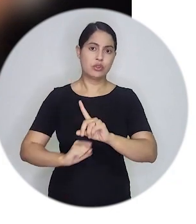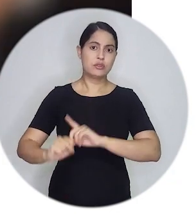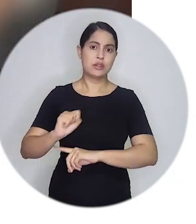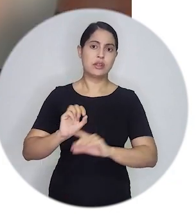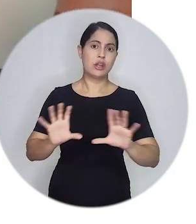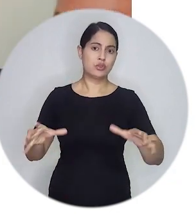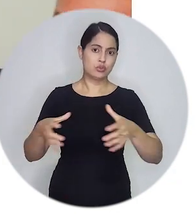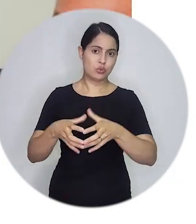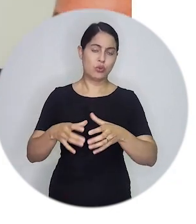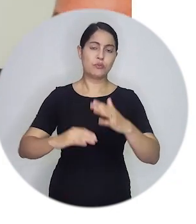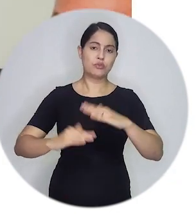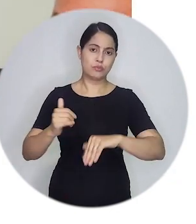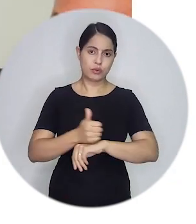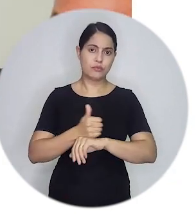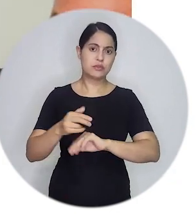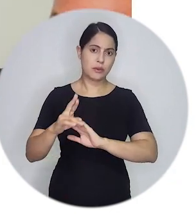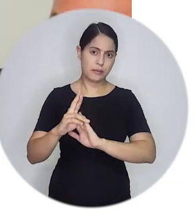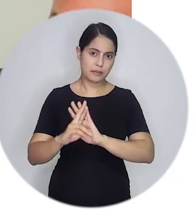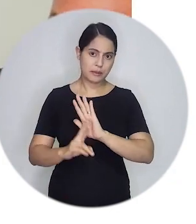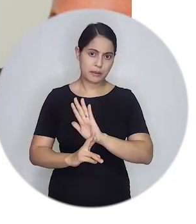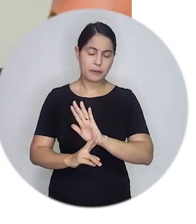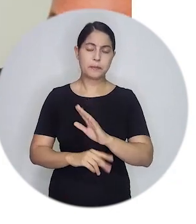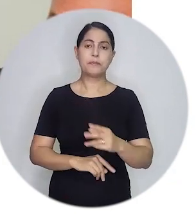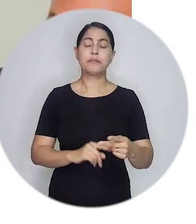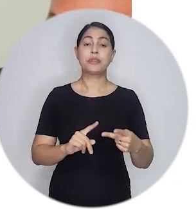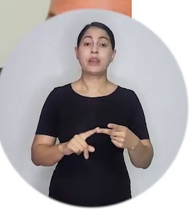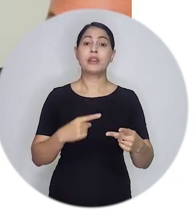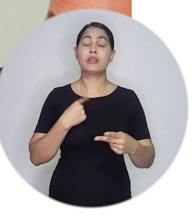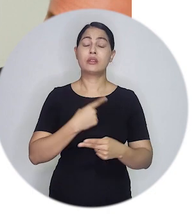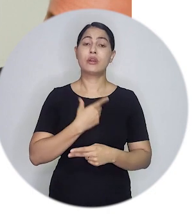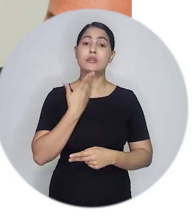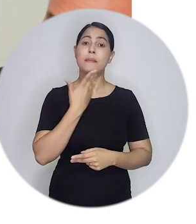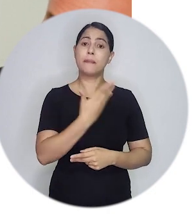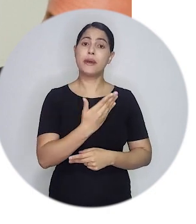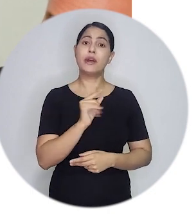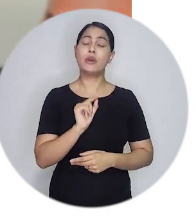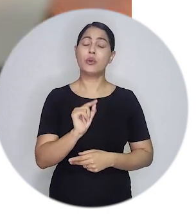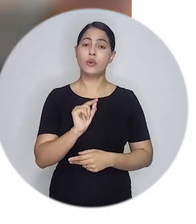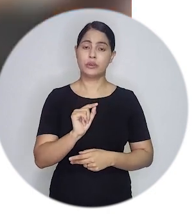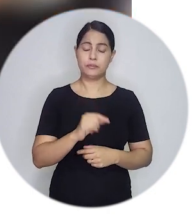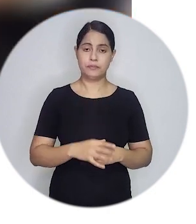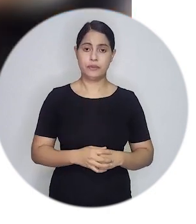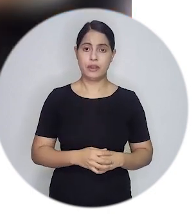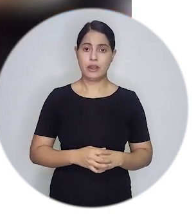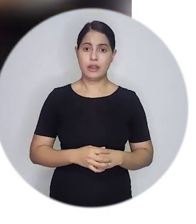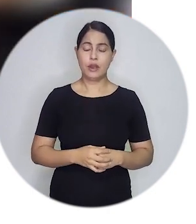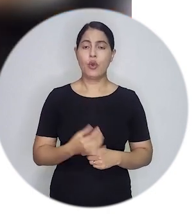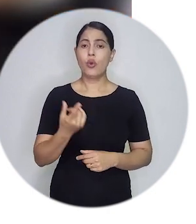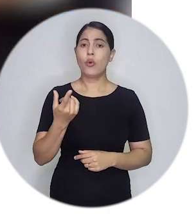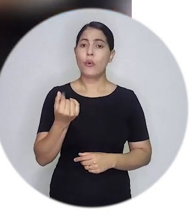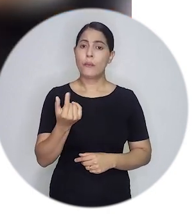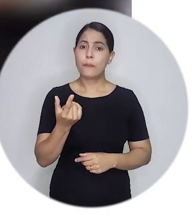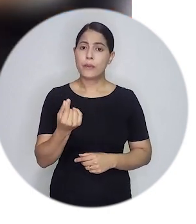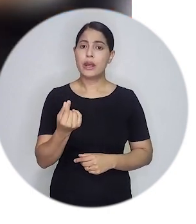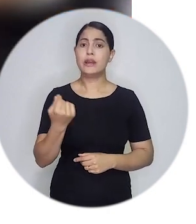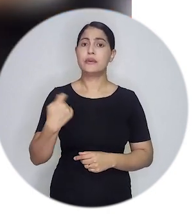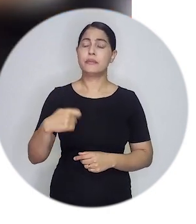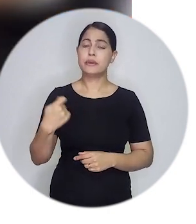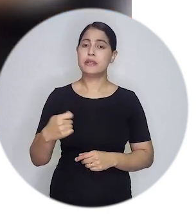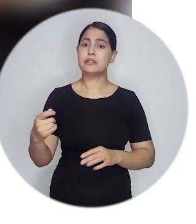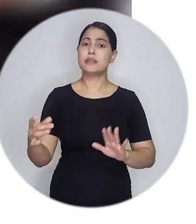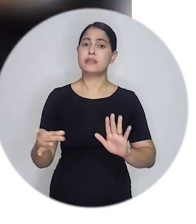lei complementar para todas as sociedades de profissão regulamentada. Também pede, nesta emenda, que